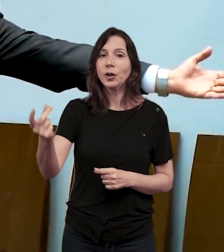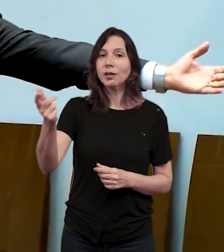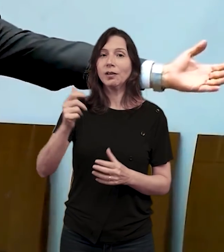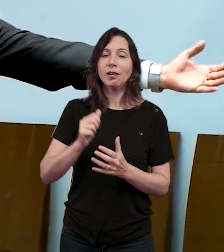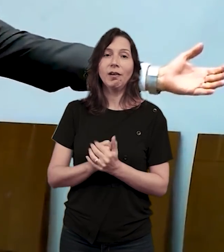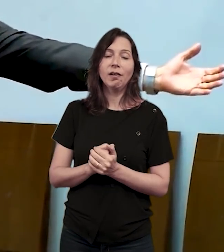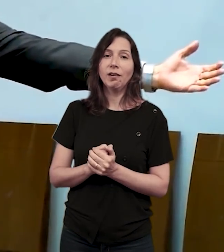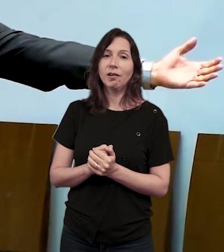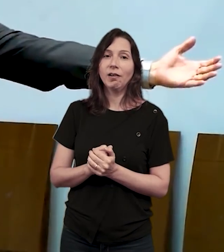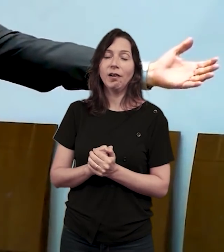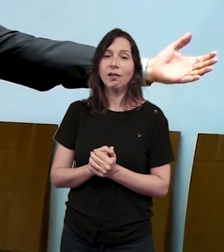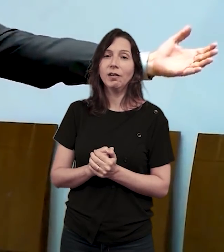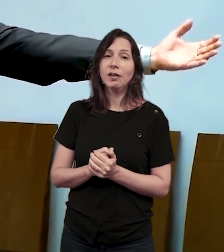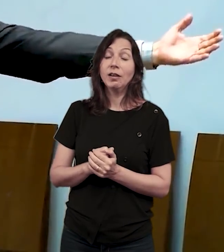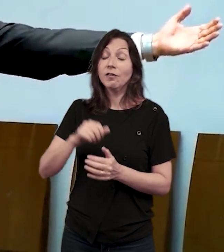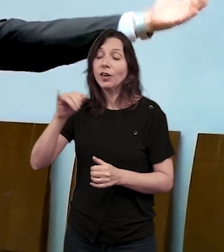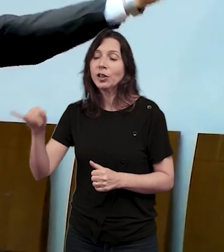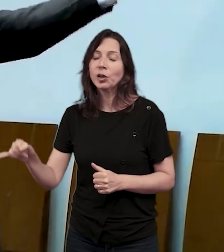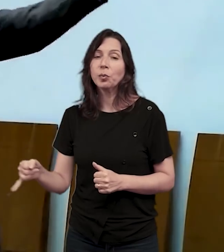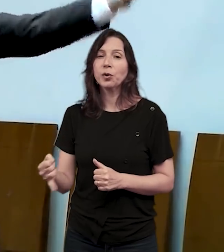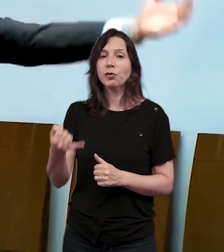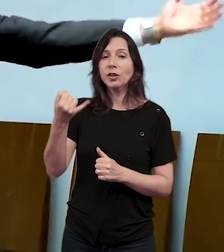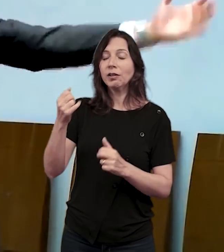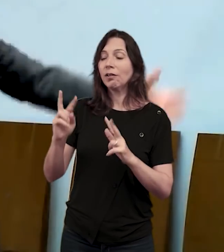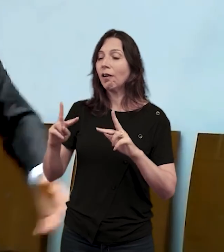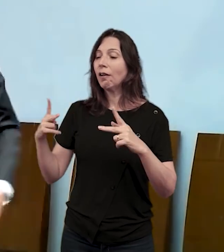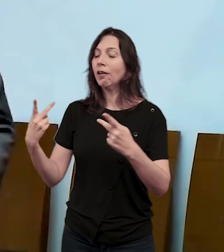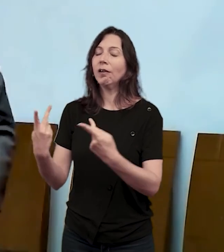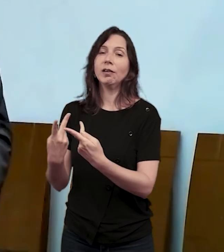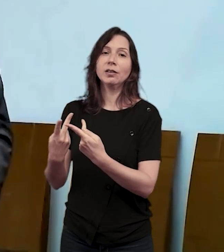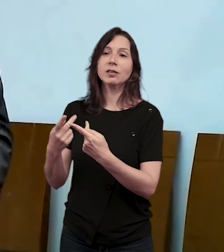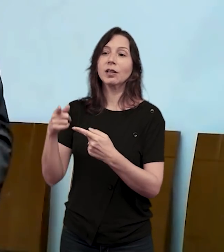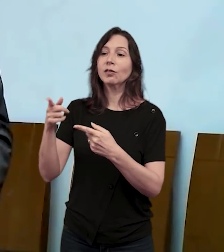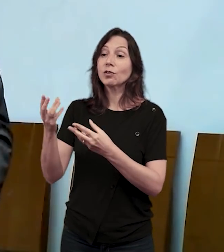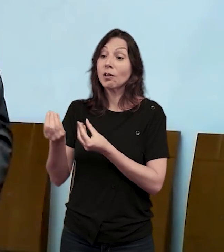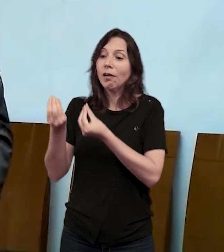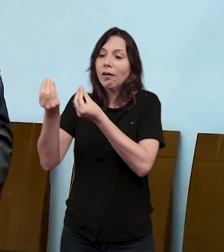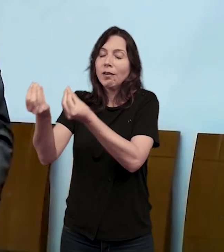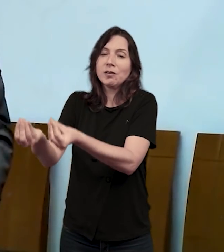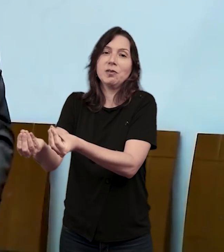toda a herança que você recebeu pela graça de Deus.